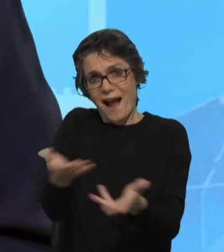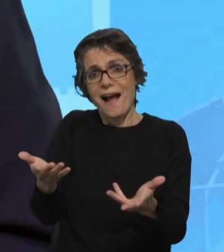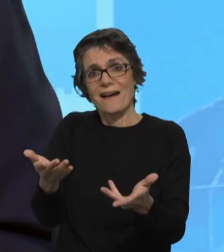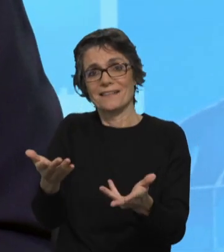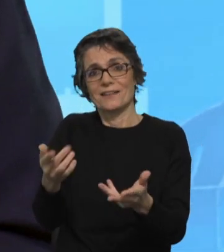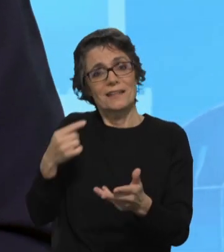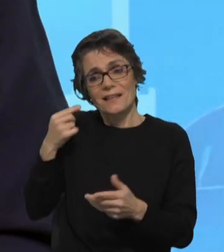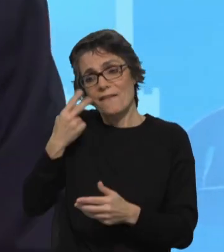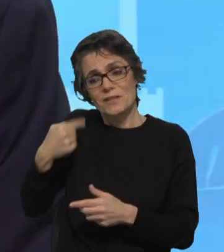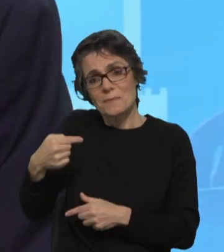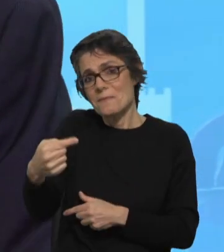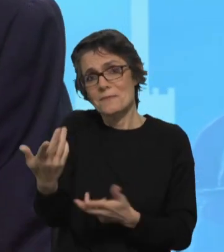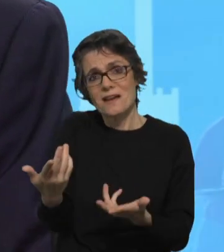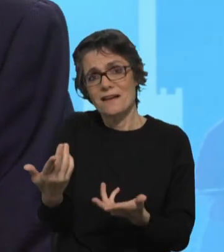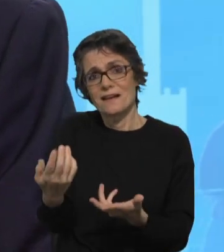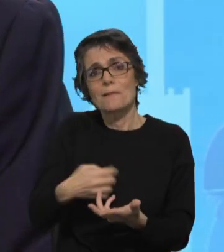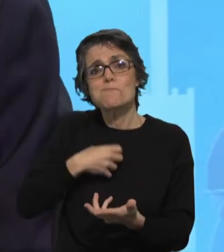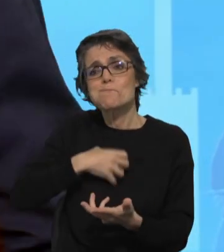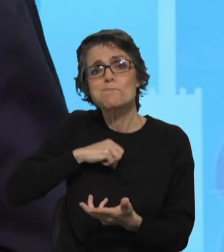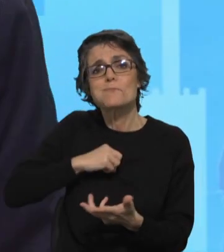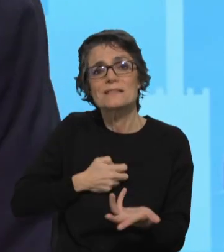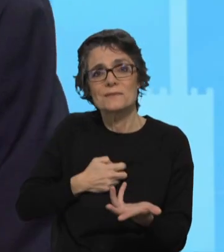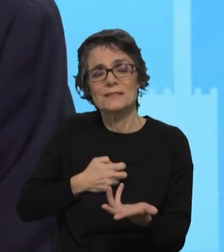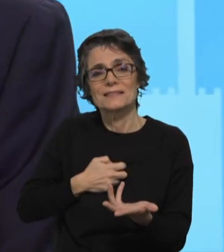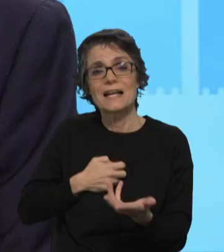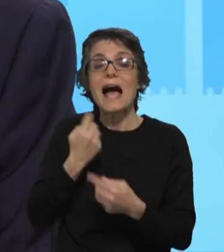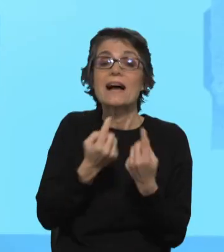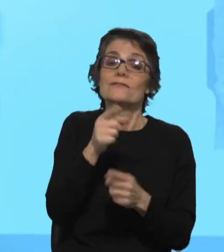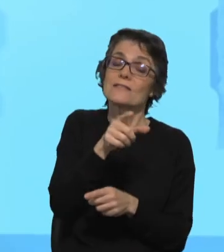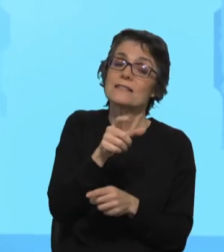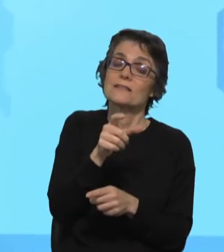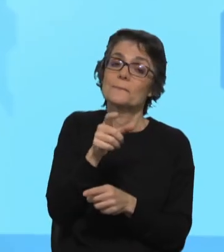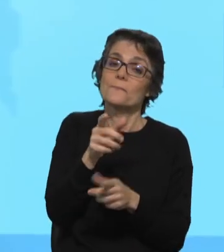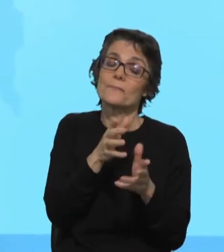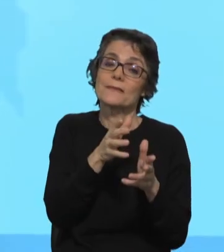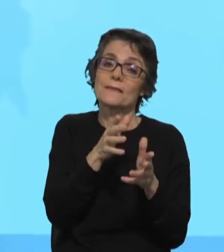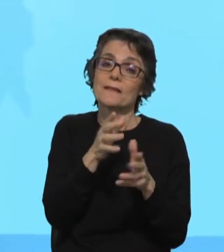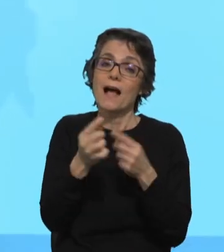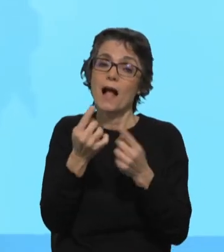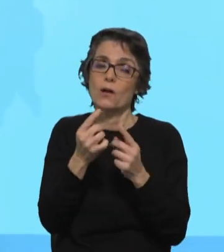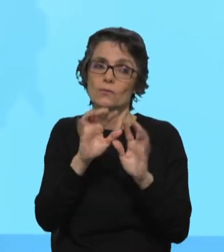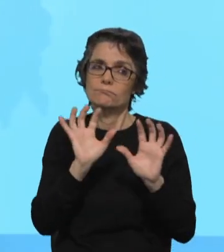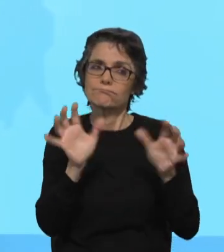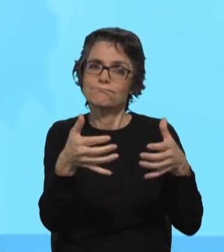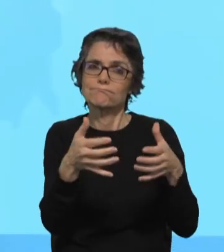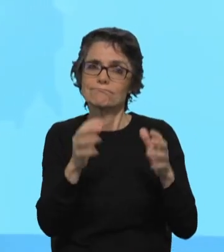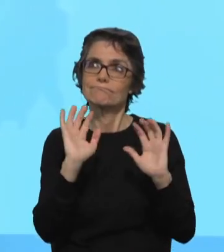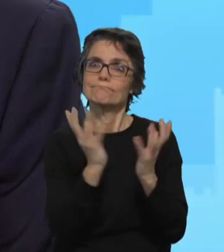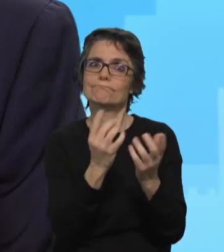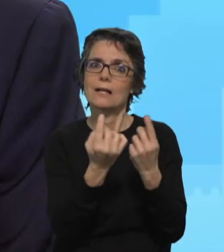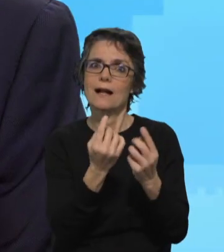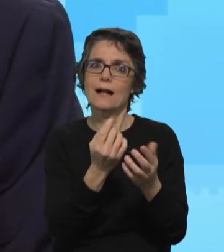isto, obviamente, também na esperança... mais presente também em alguns ambientes do que